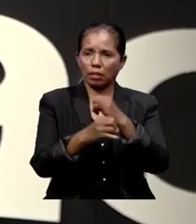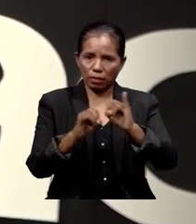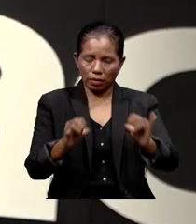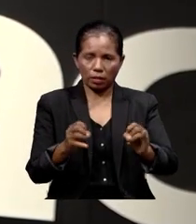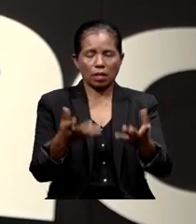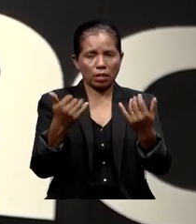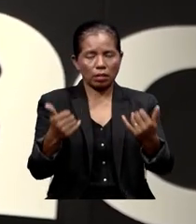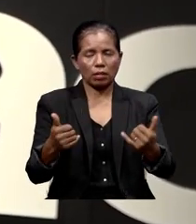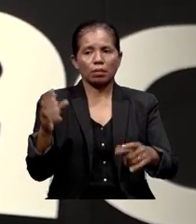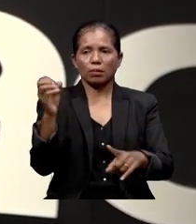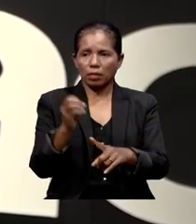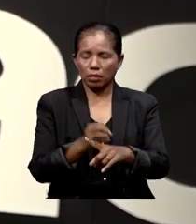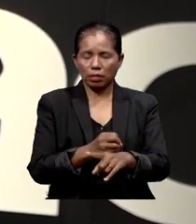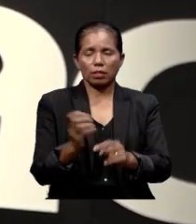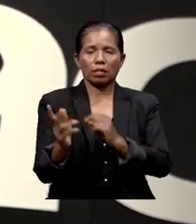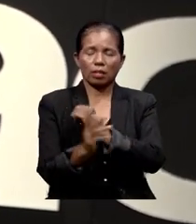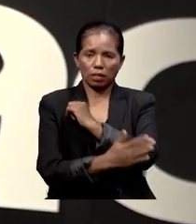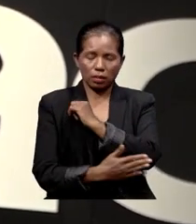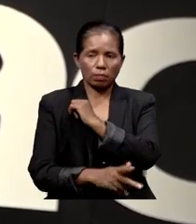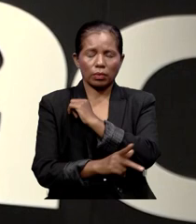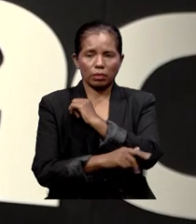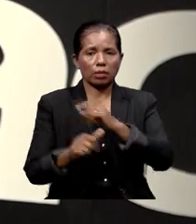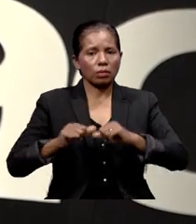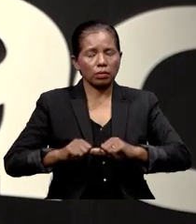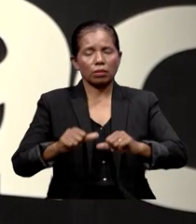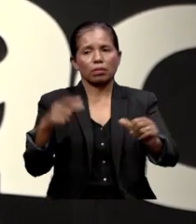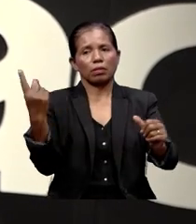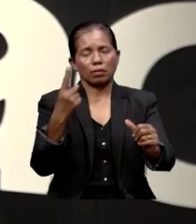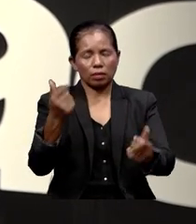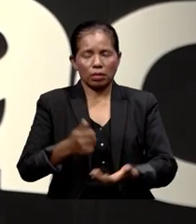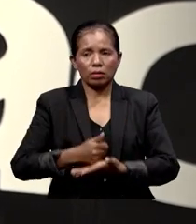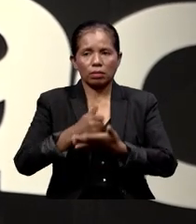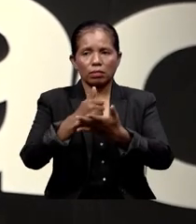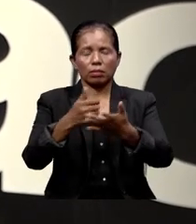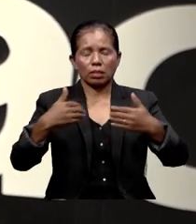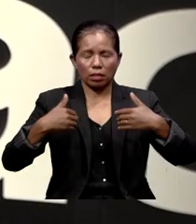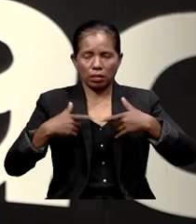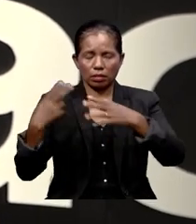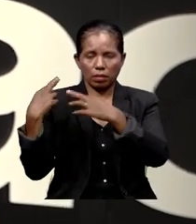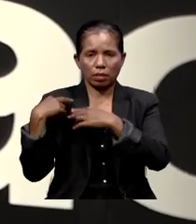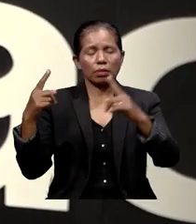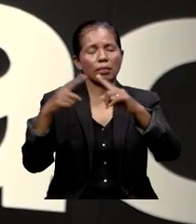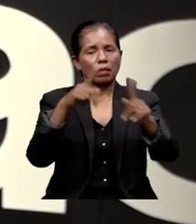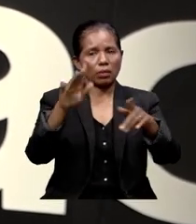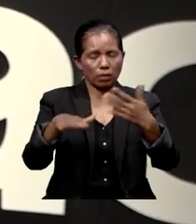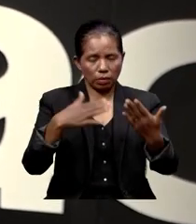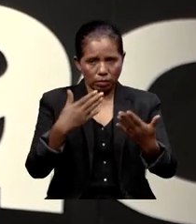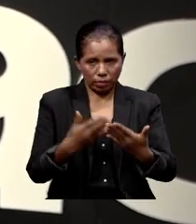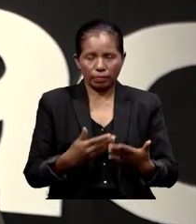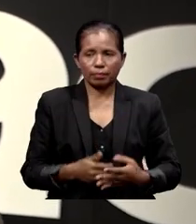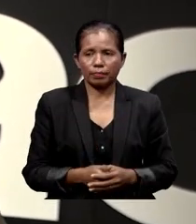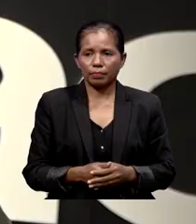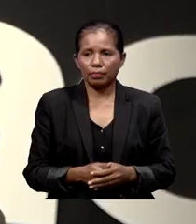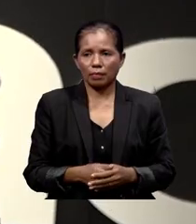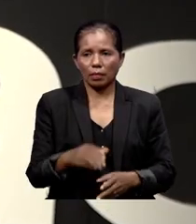muito a Portugal. Se Portugal não tivesse cumprido com a sua obrigação constitucional portuguesa